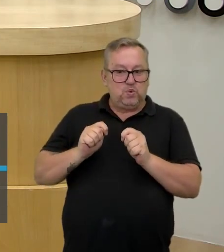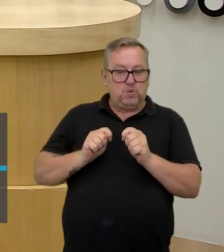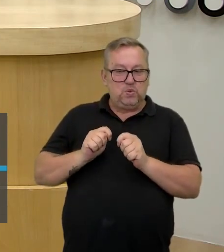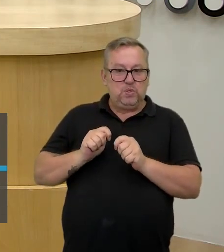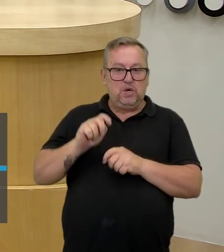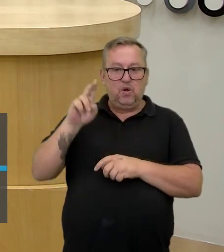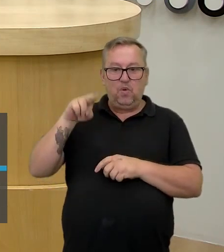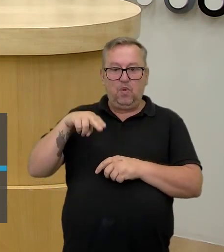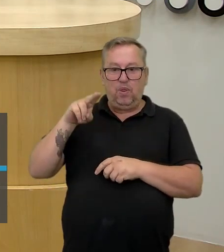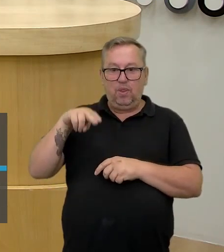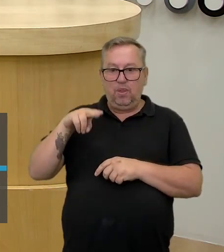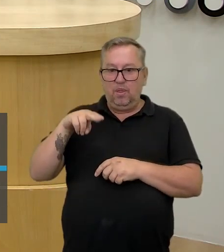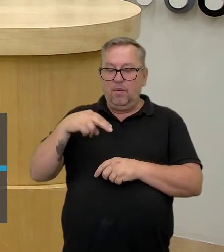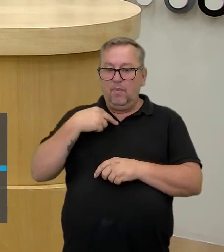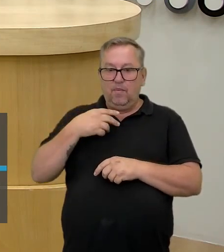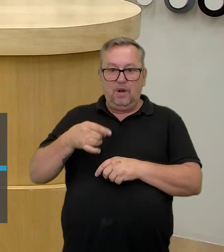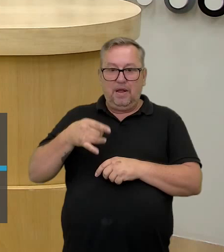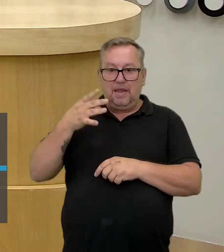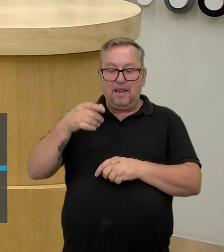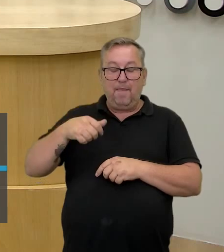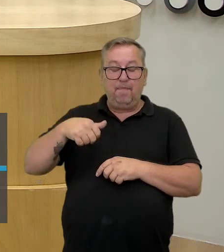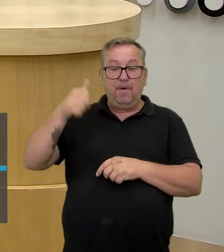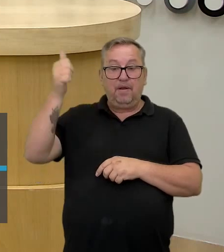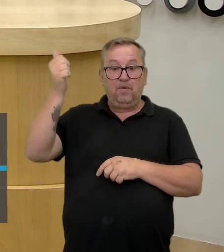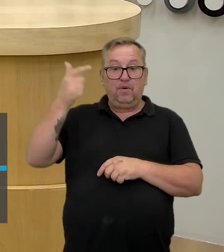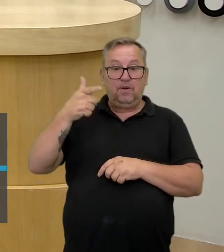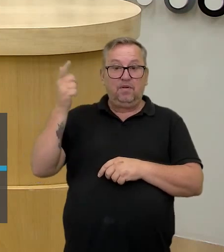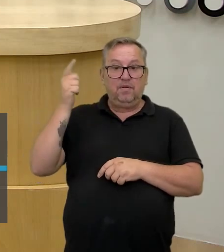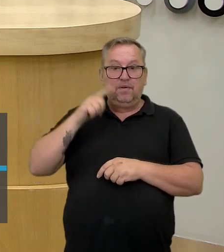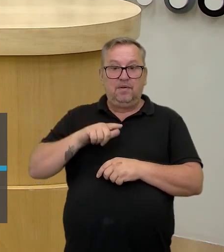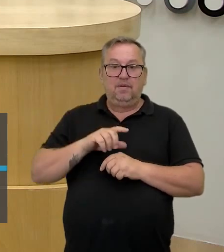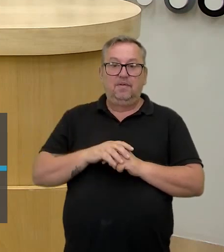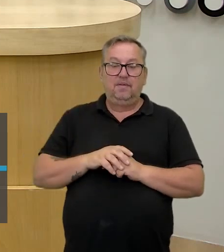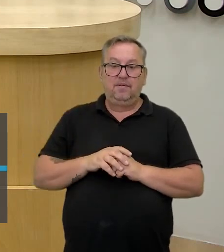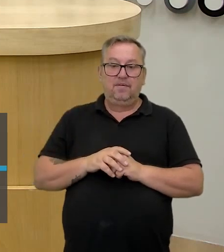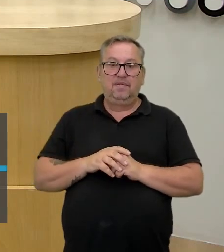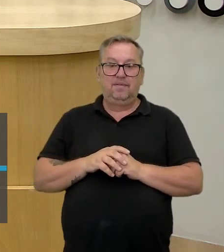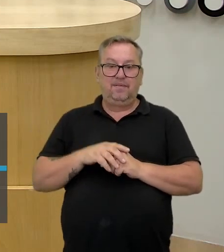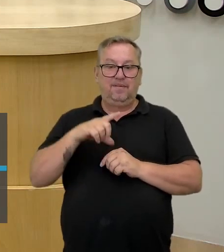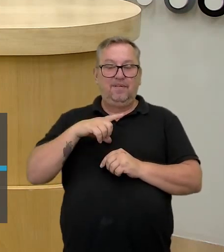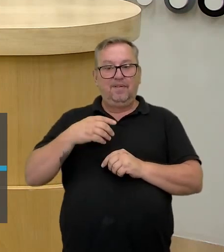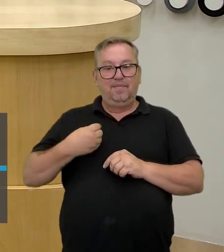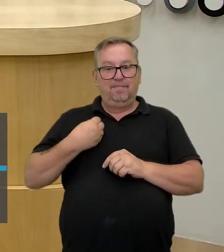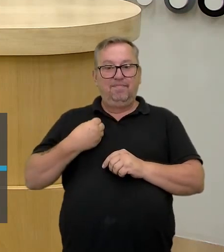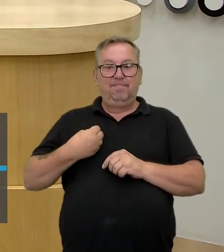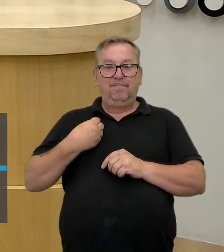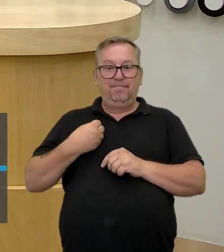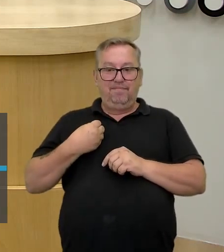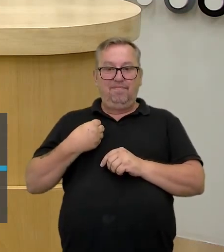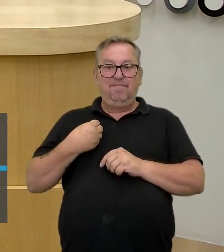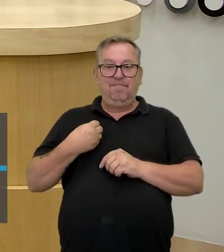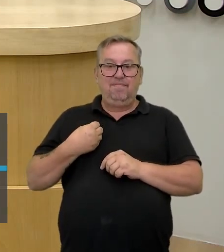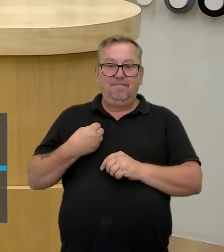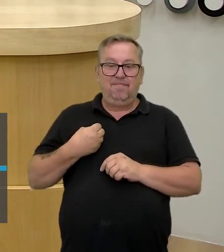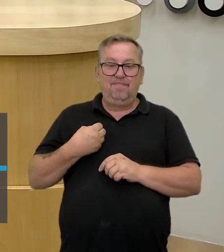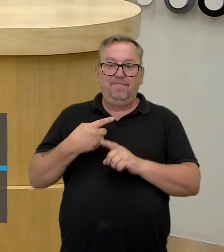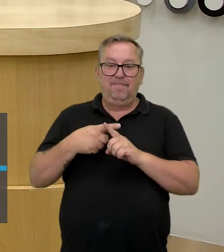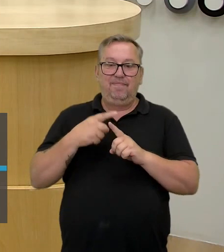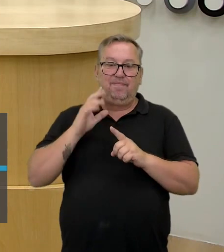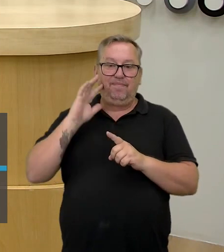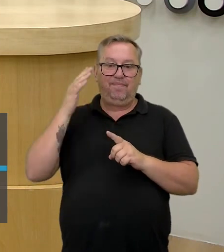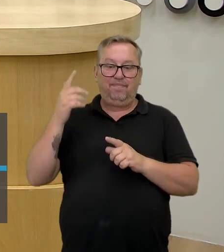nunca deve gastar mais do que você ganha. É um princípio de sobrevivência, aí senão você acaba